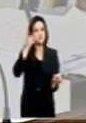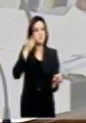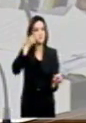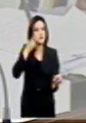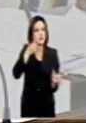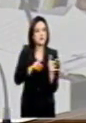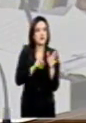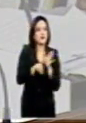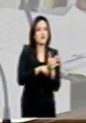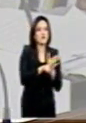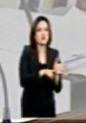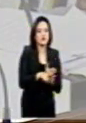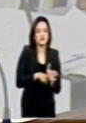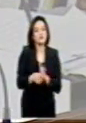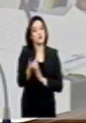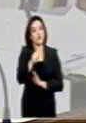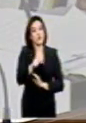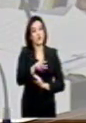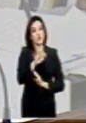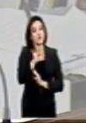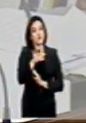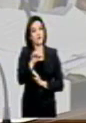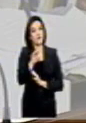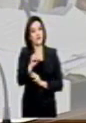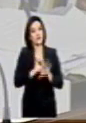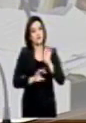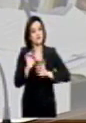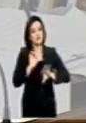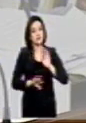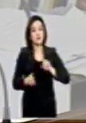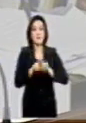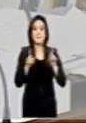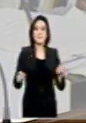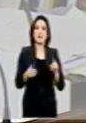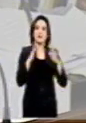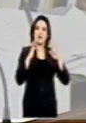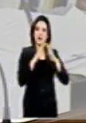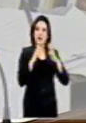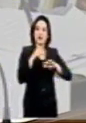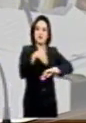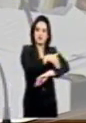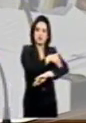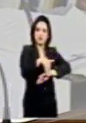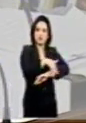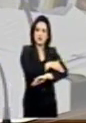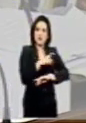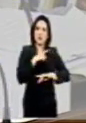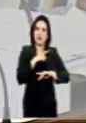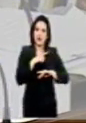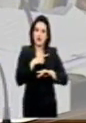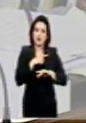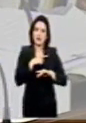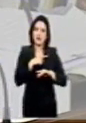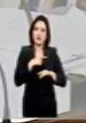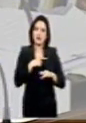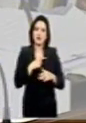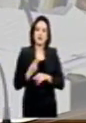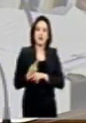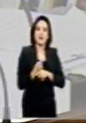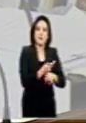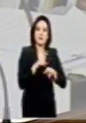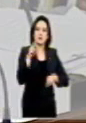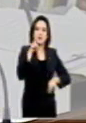prerrogativa de foro. Alega ainda que, embora o endereço residencial onde fora cumprido o mandado de busca e apreensão seja do apartamento funcional